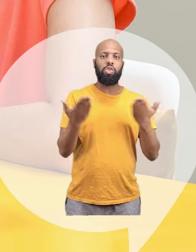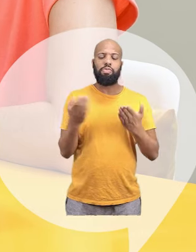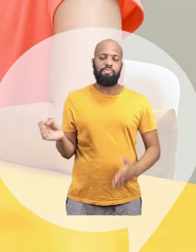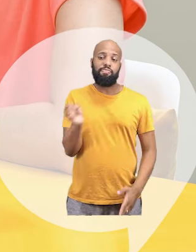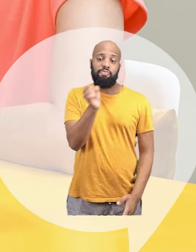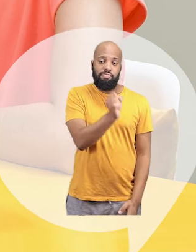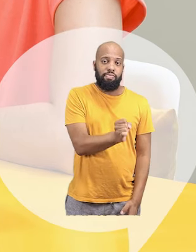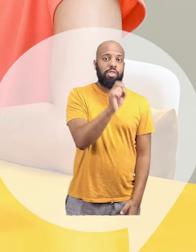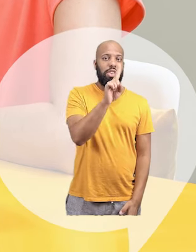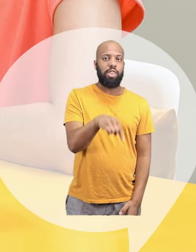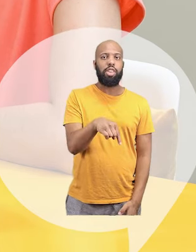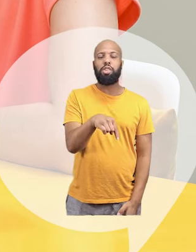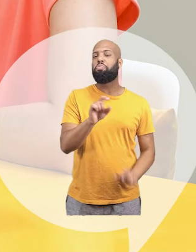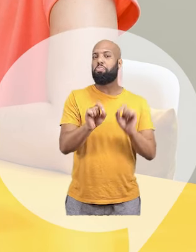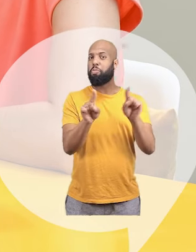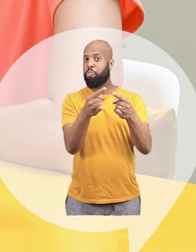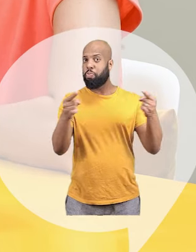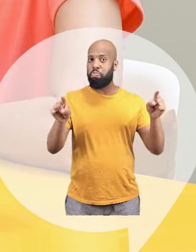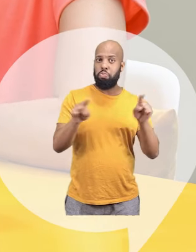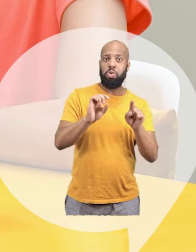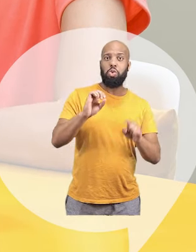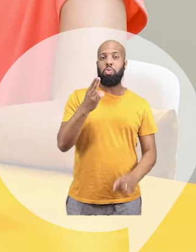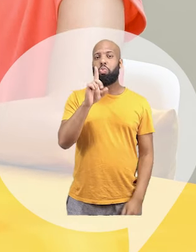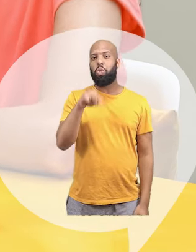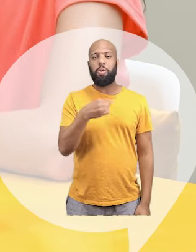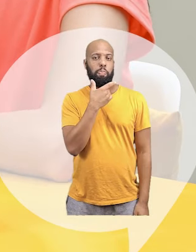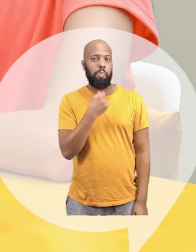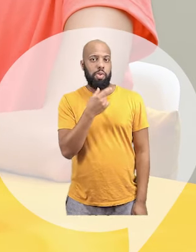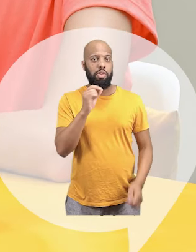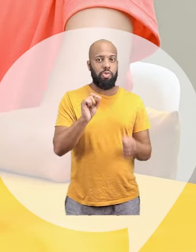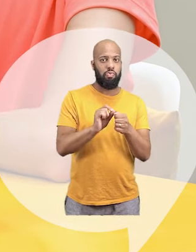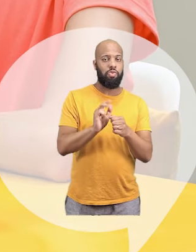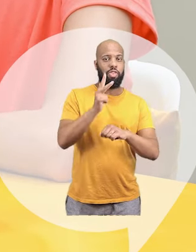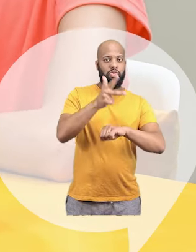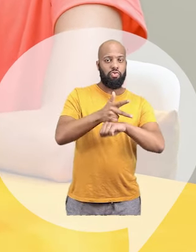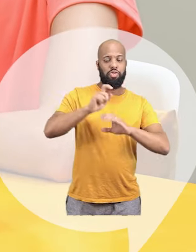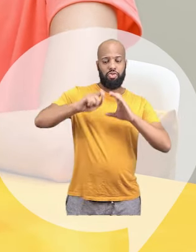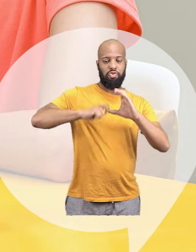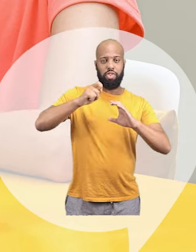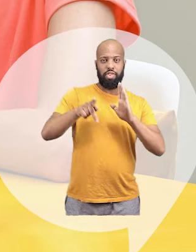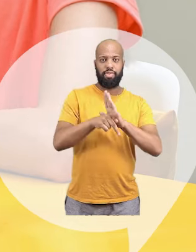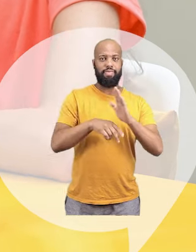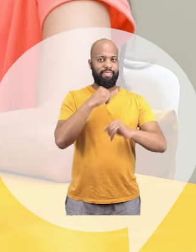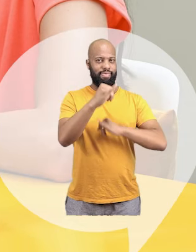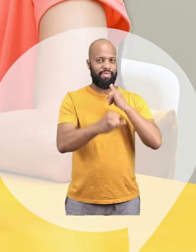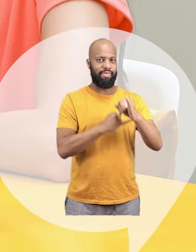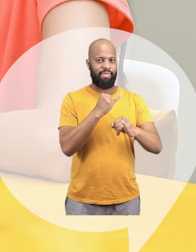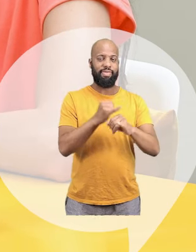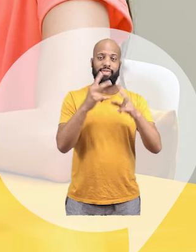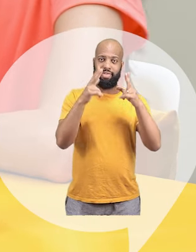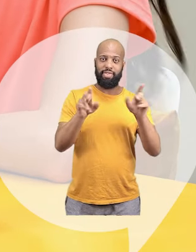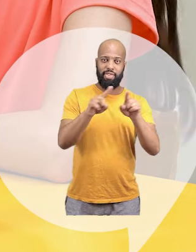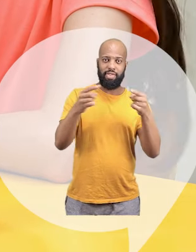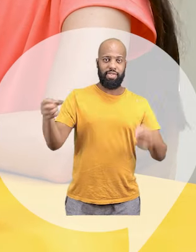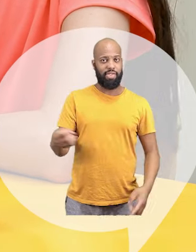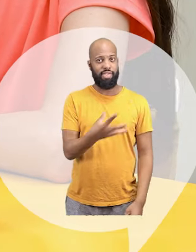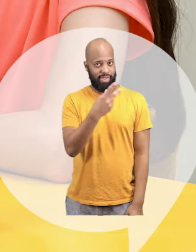que nós trouxemos ele é músico ou se ele é o garoto que faz vídeos para internet como diz a música nova dele